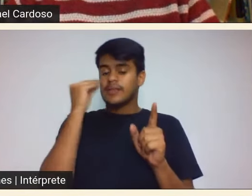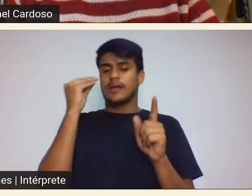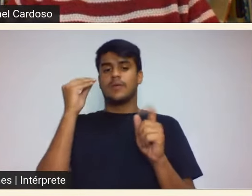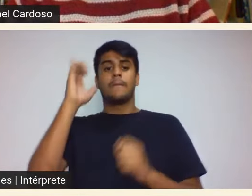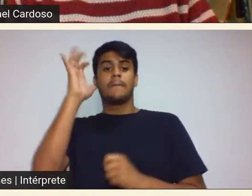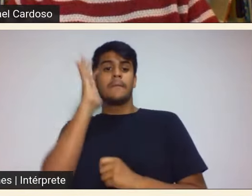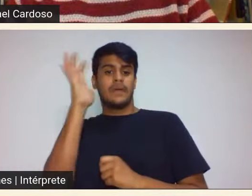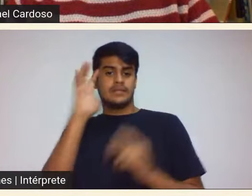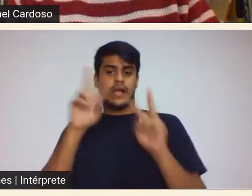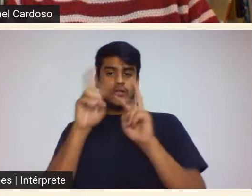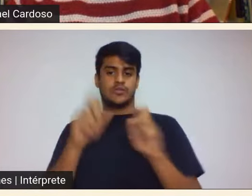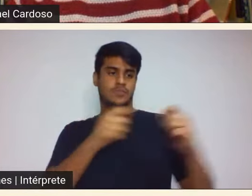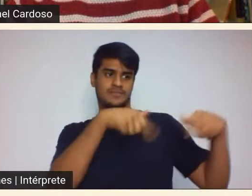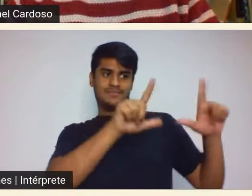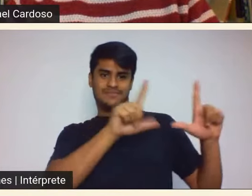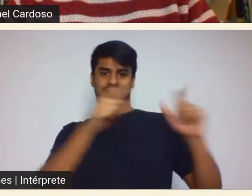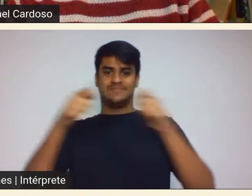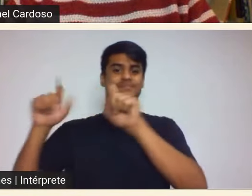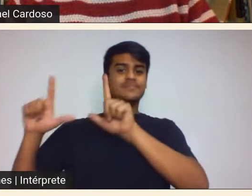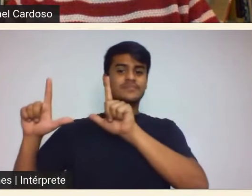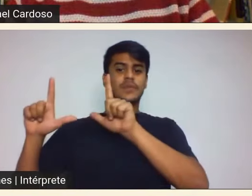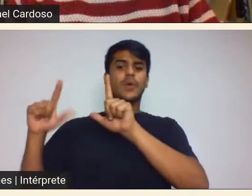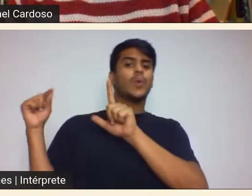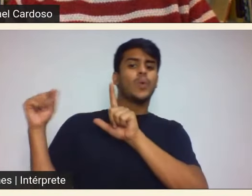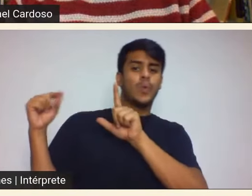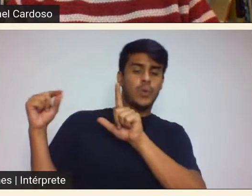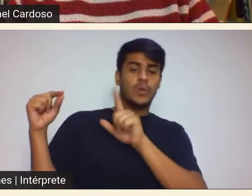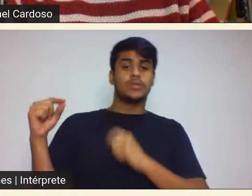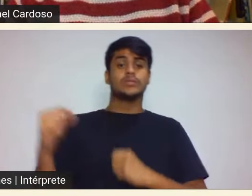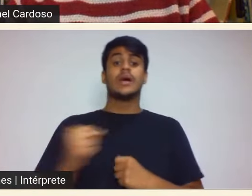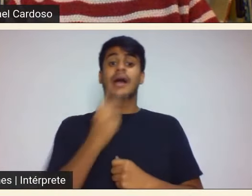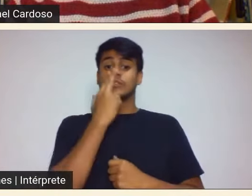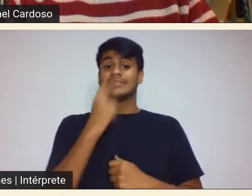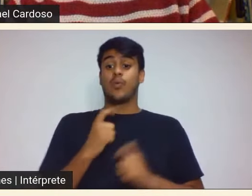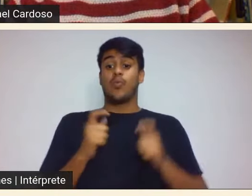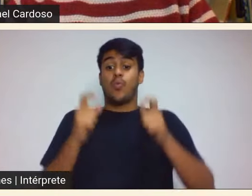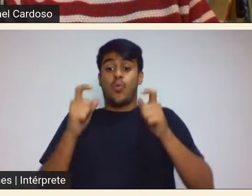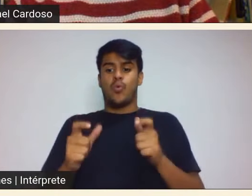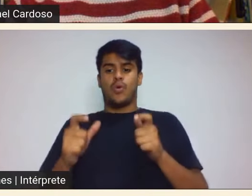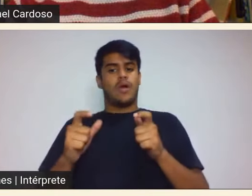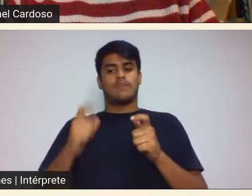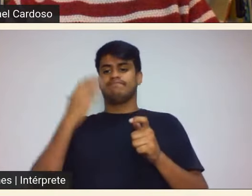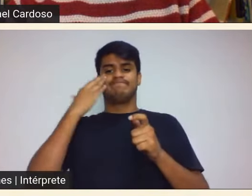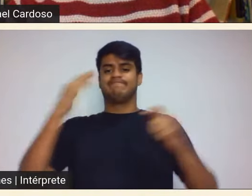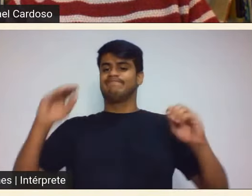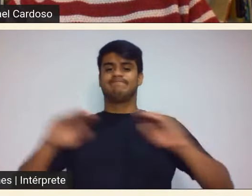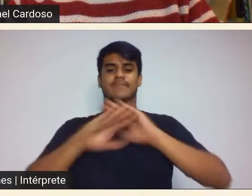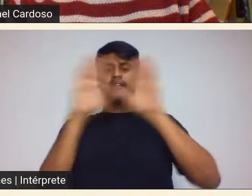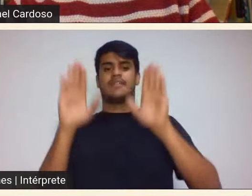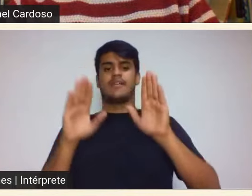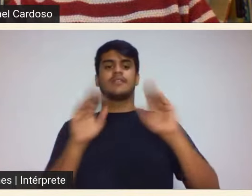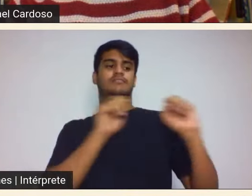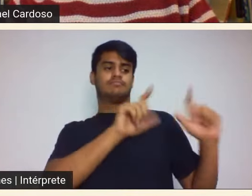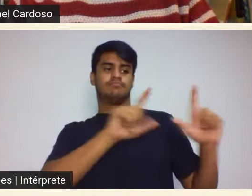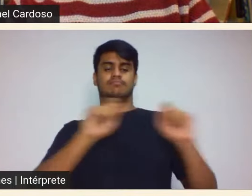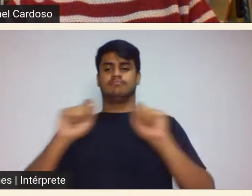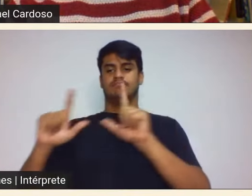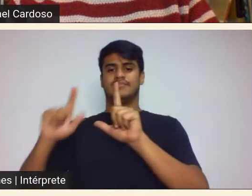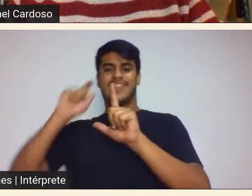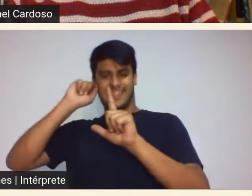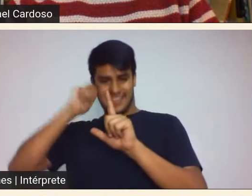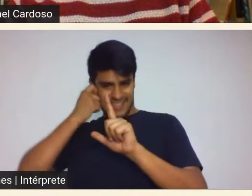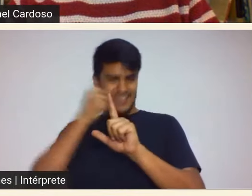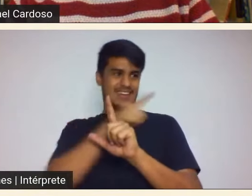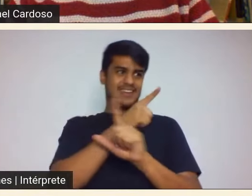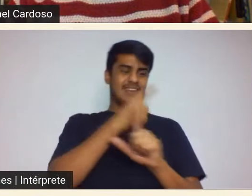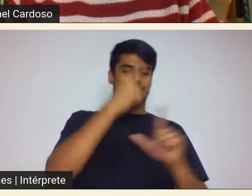essas duas imagens é que tem um lugar animalizado dessa imagem da negra, né? Uma